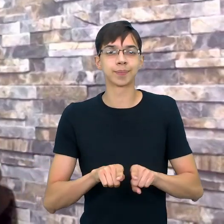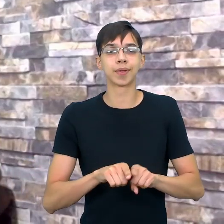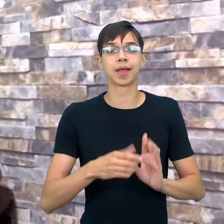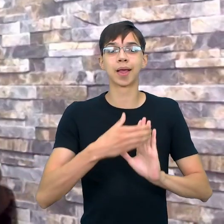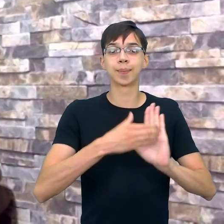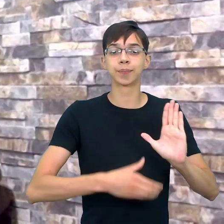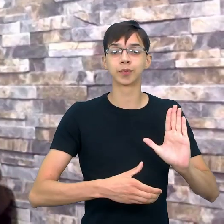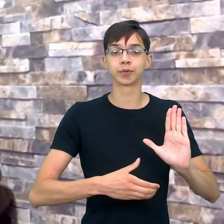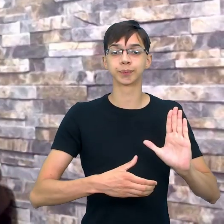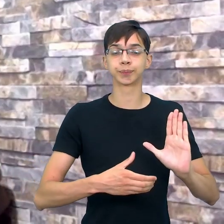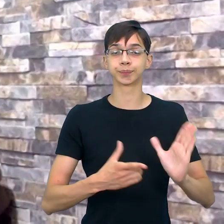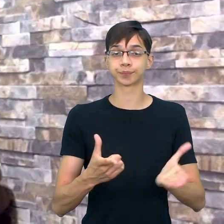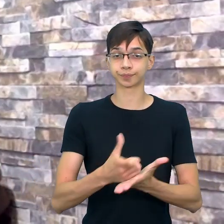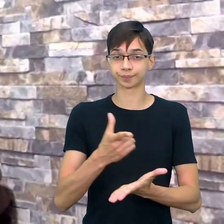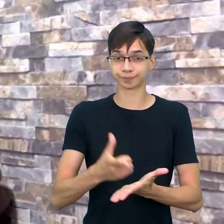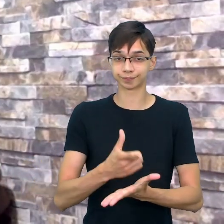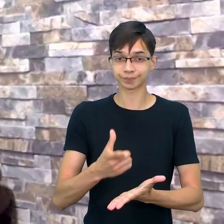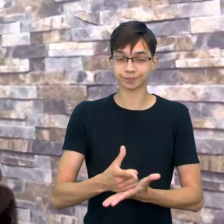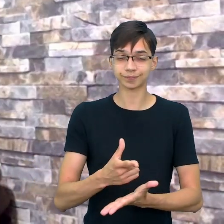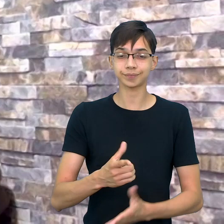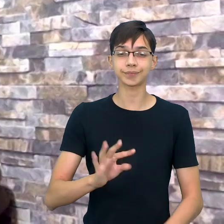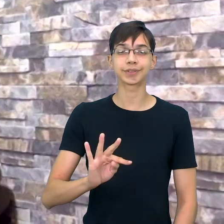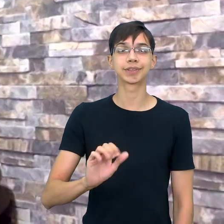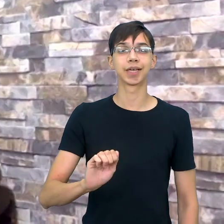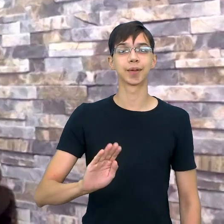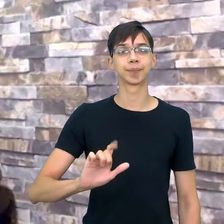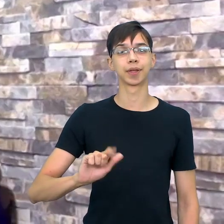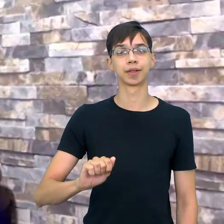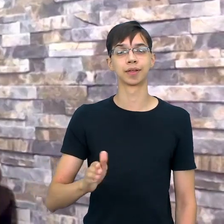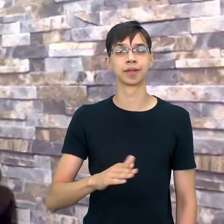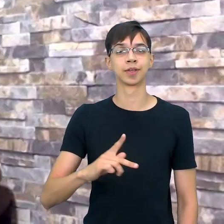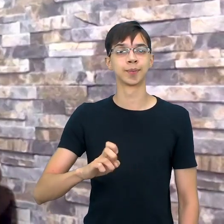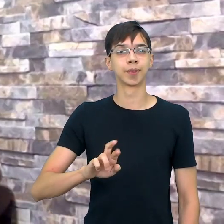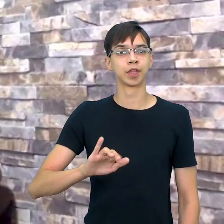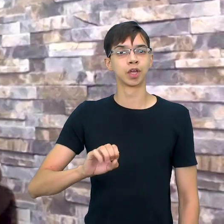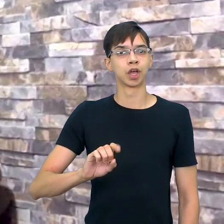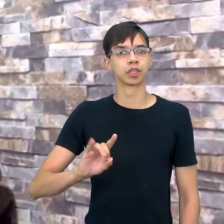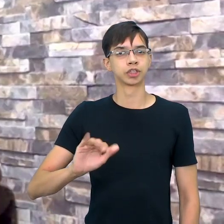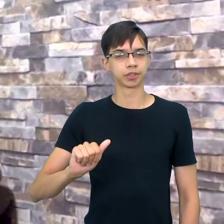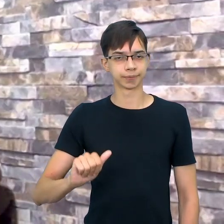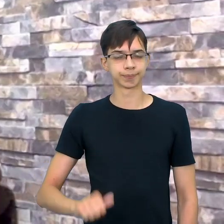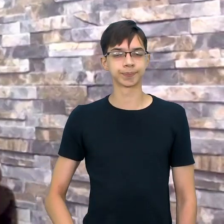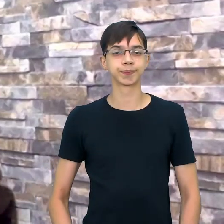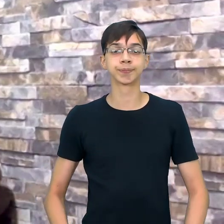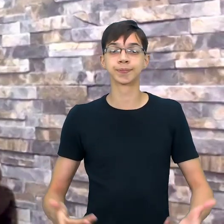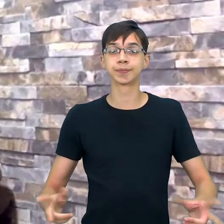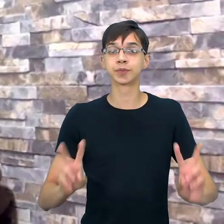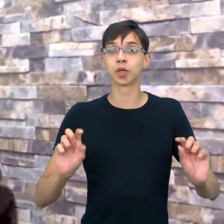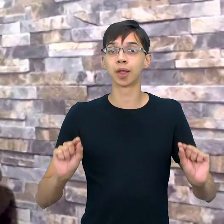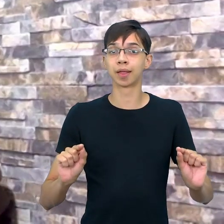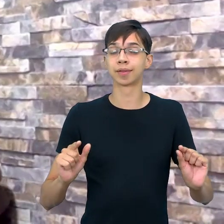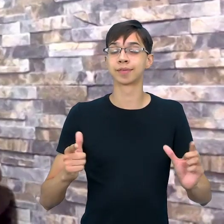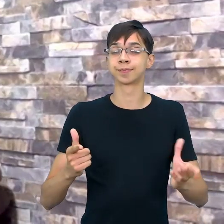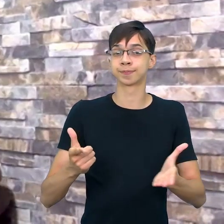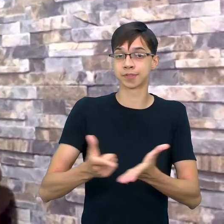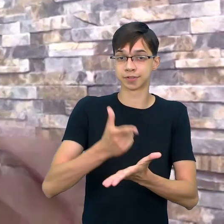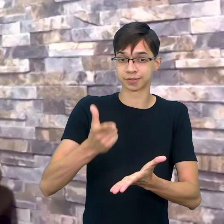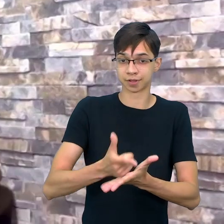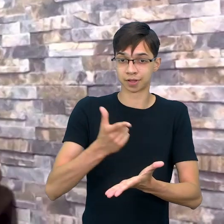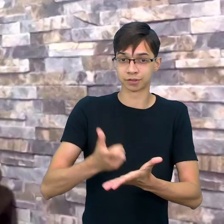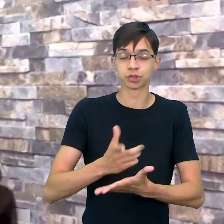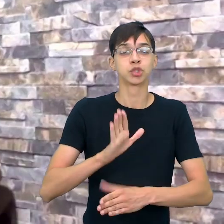livro intitulado Tabela Periódica, do Primo Levi. Então, a literatura ela veio no sentido de contribuir para que fossem,